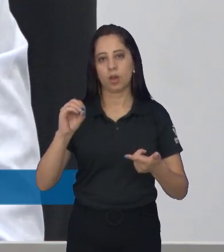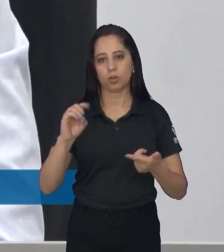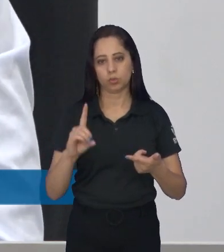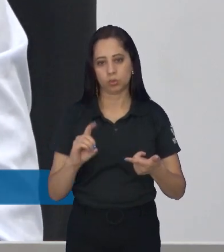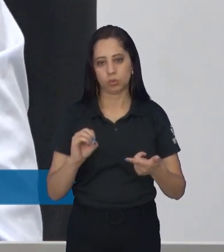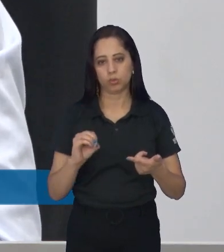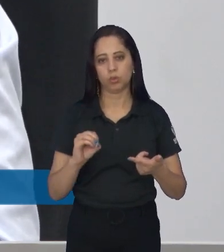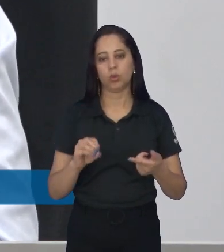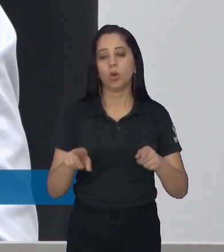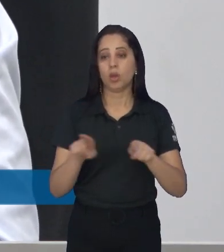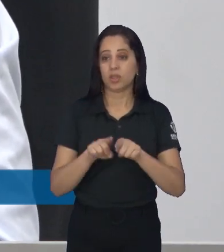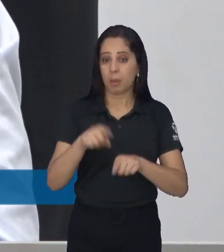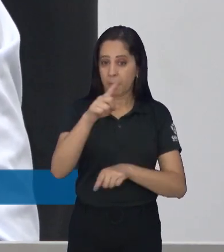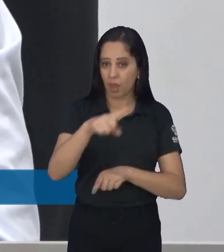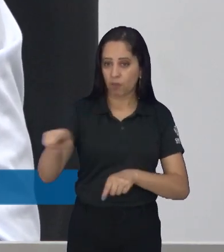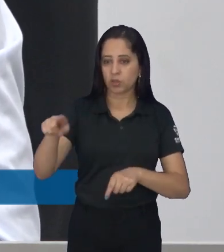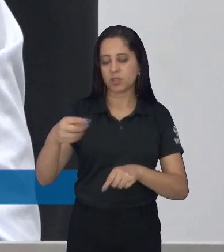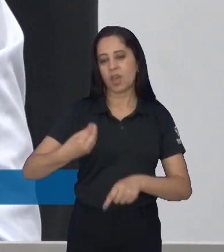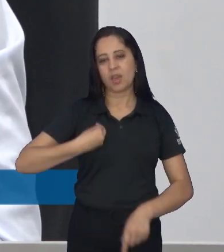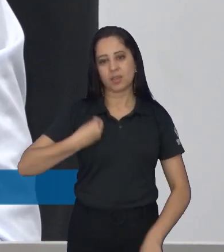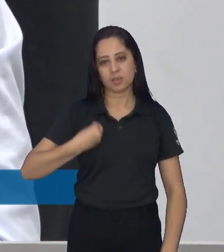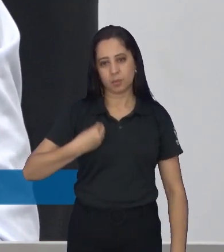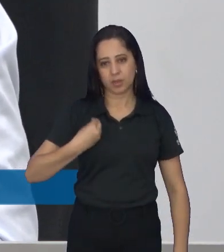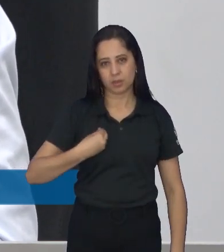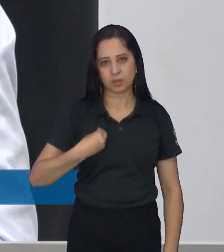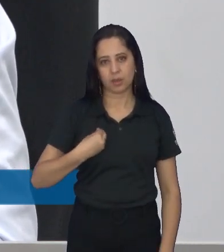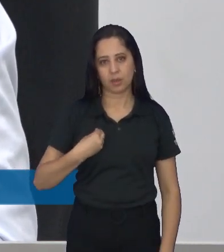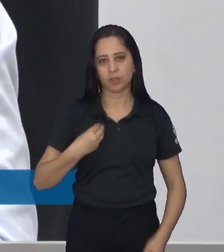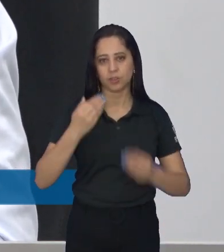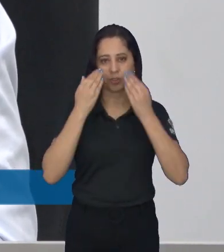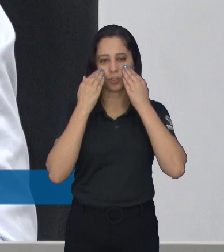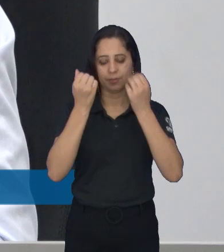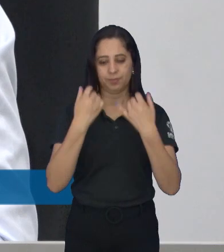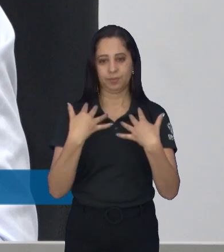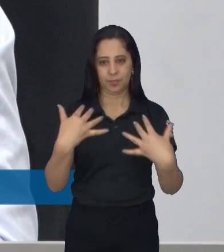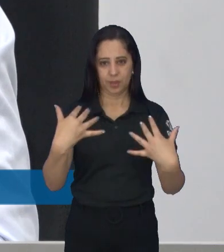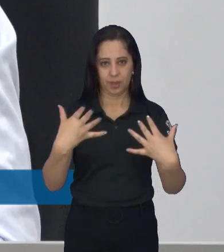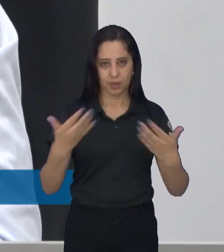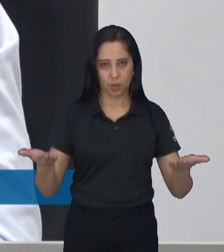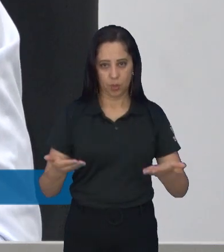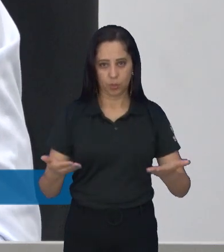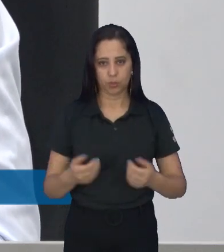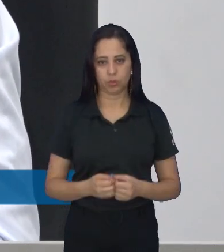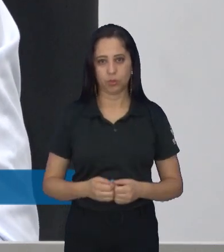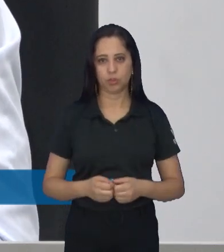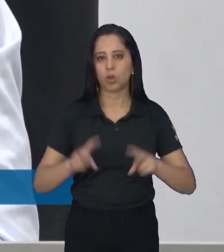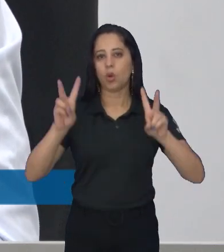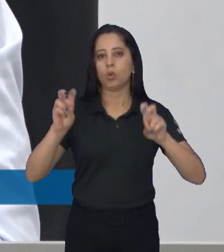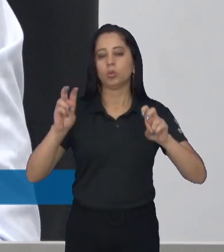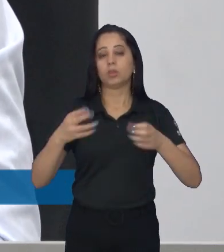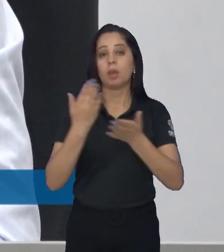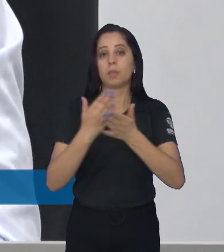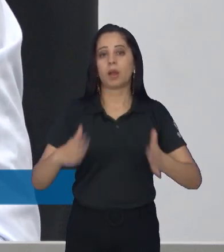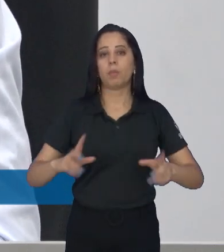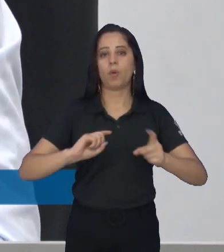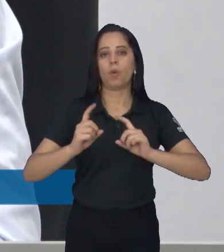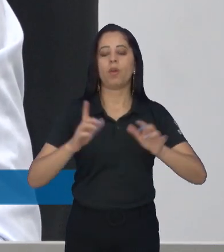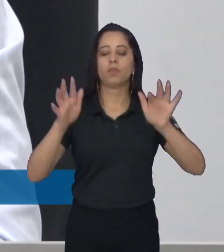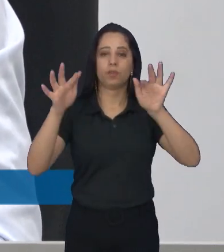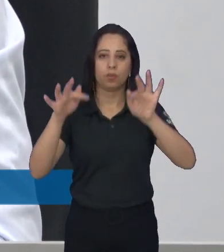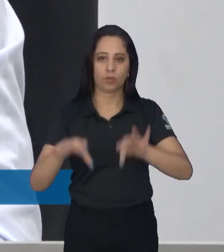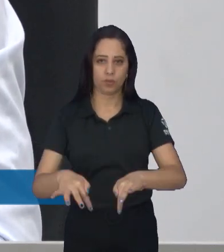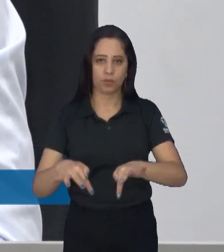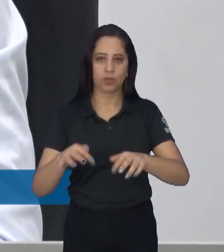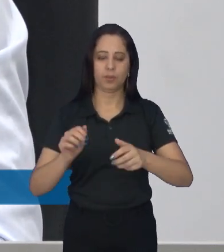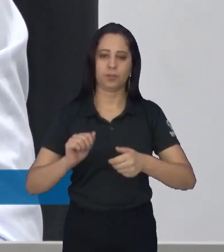aqui e vocês população de São José dos Campos por essa audiência realizada na noite de hoje nada mais a venda tratar está